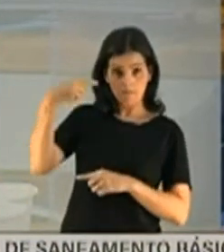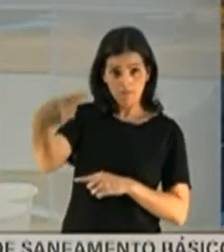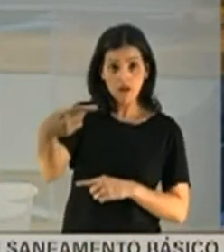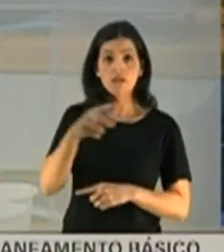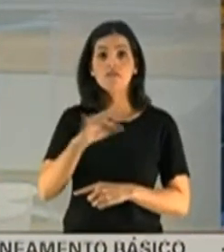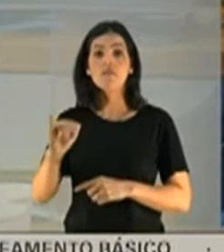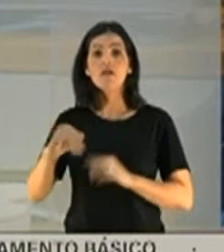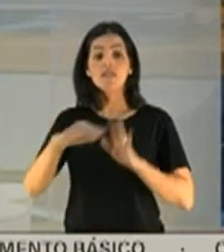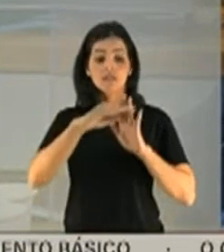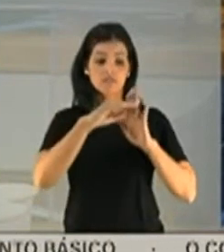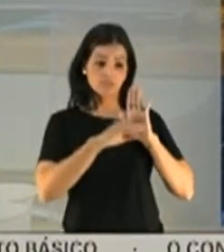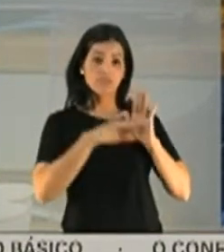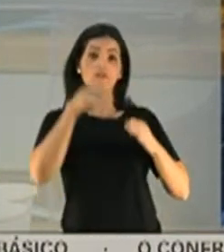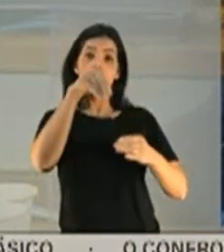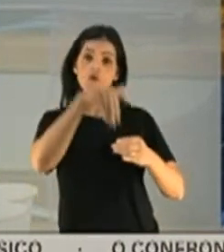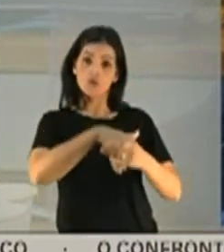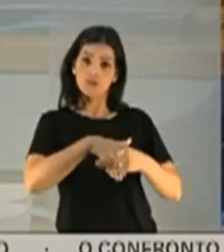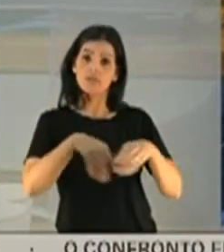para votar também